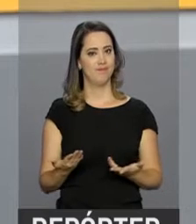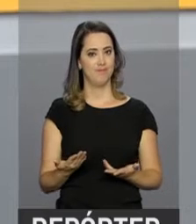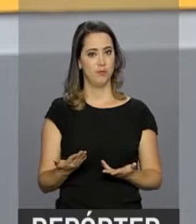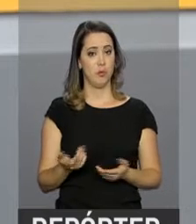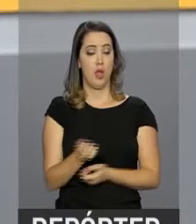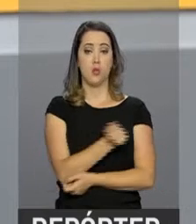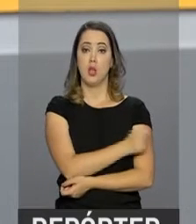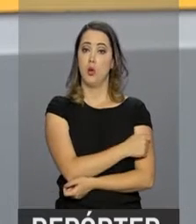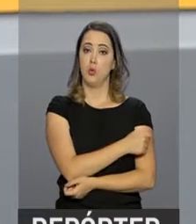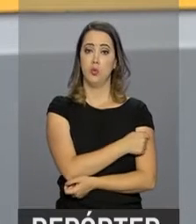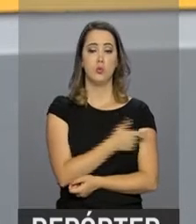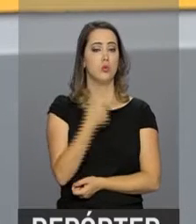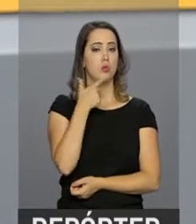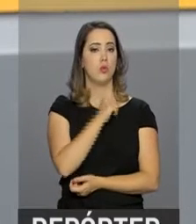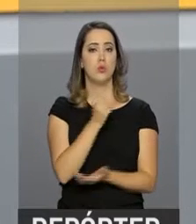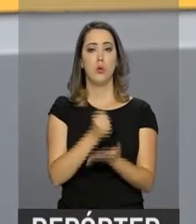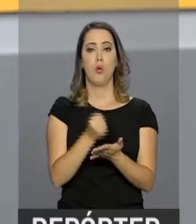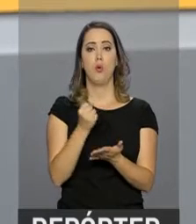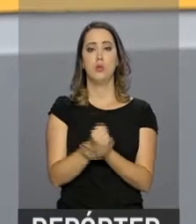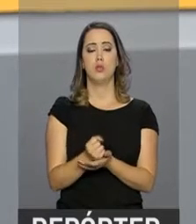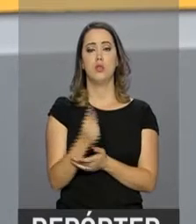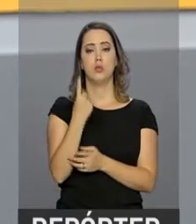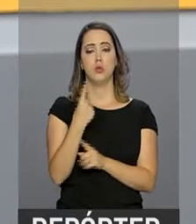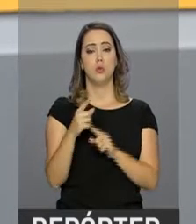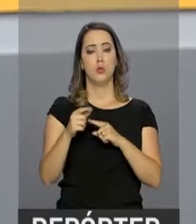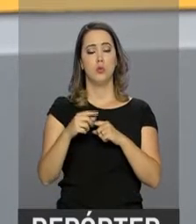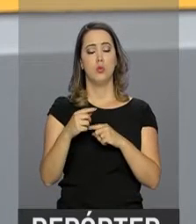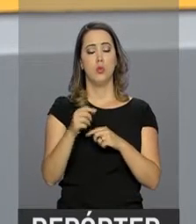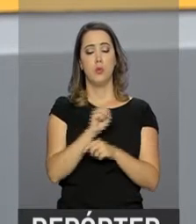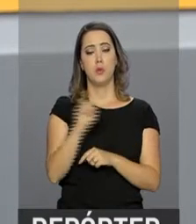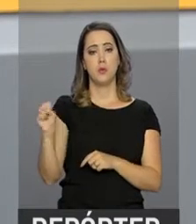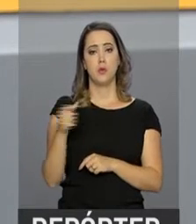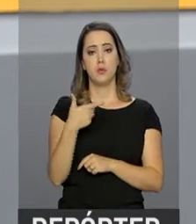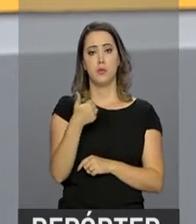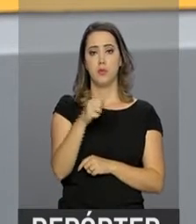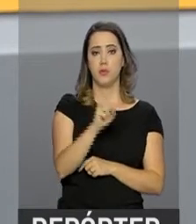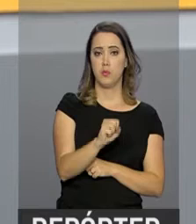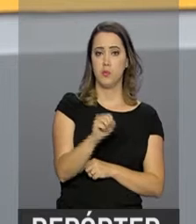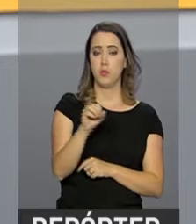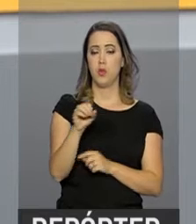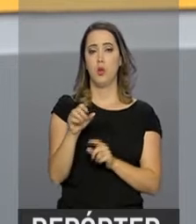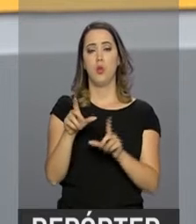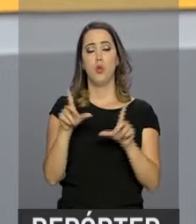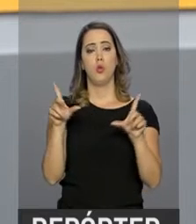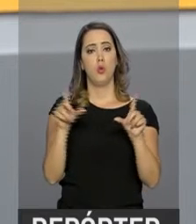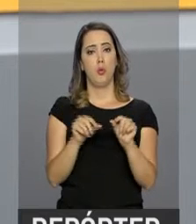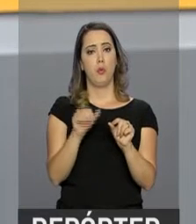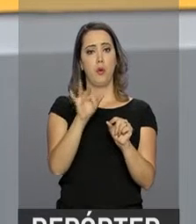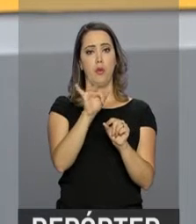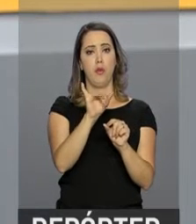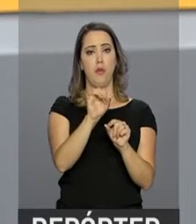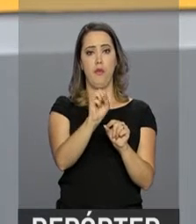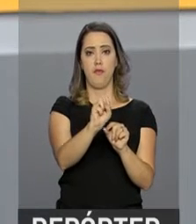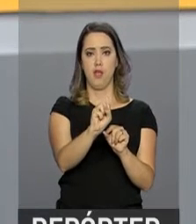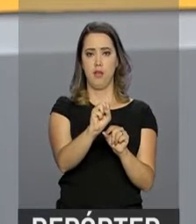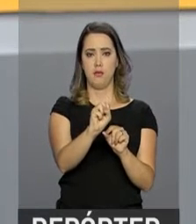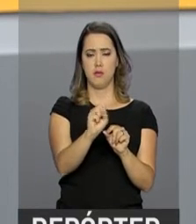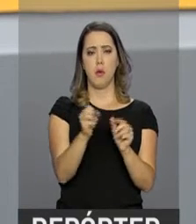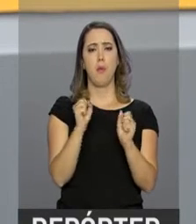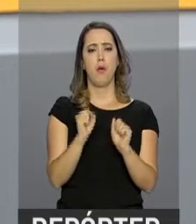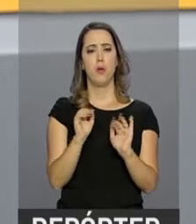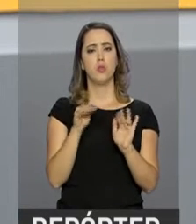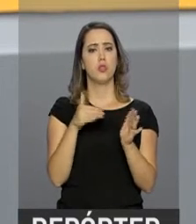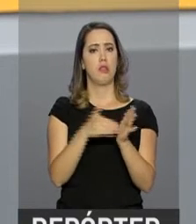que não conseguiram renovar o contrato do primeiro semestre de 2018 do FIES podem concluir o processo até a próxima